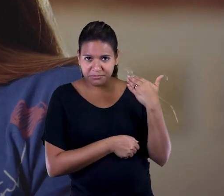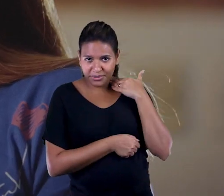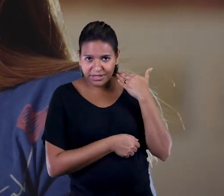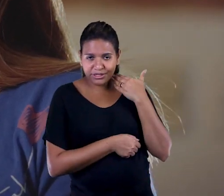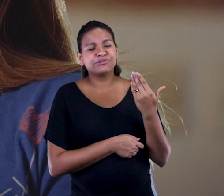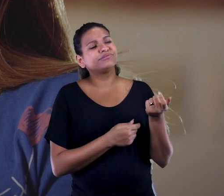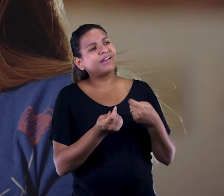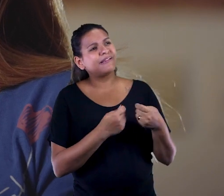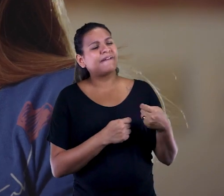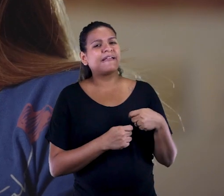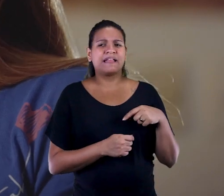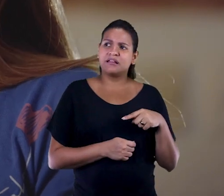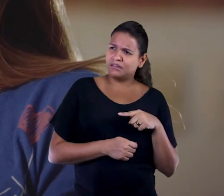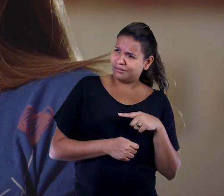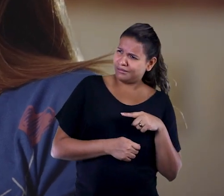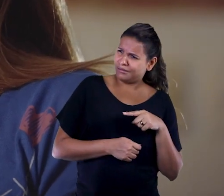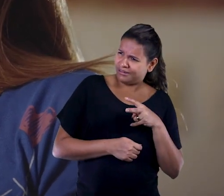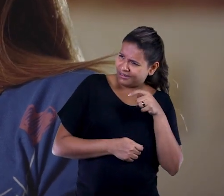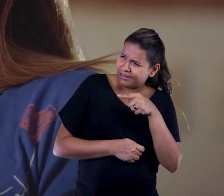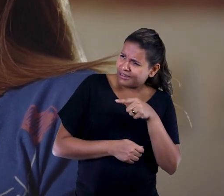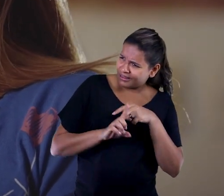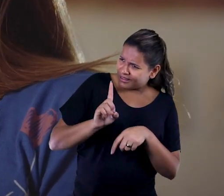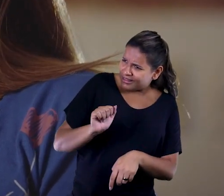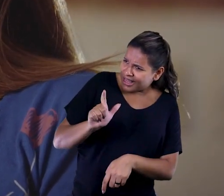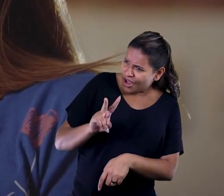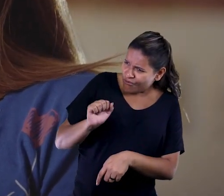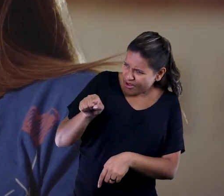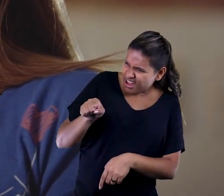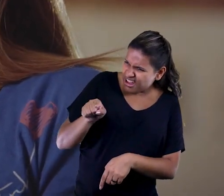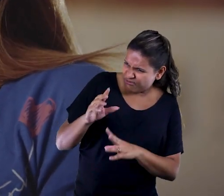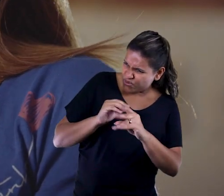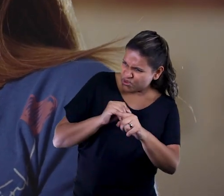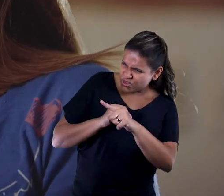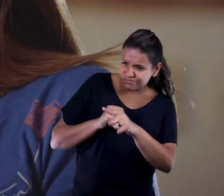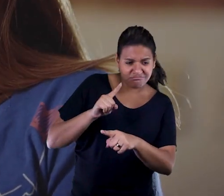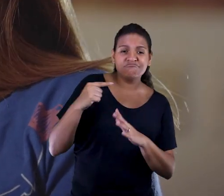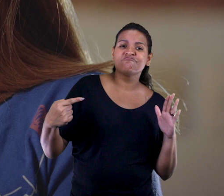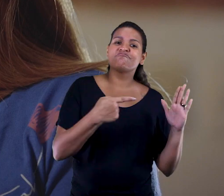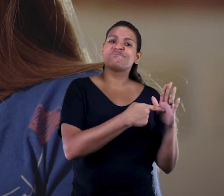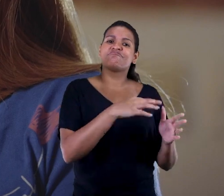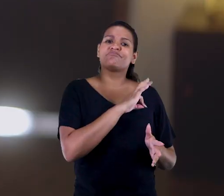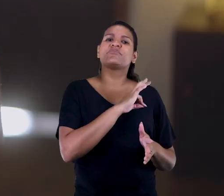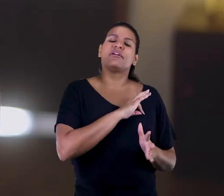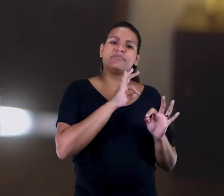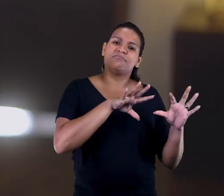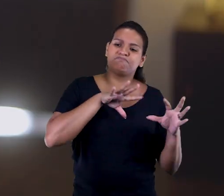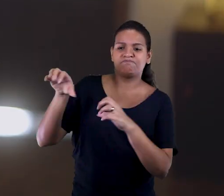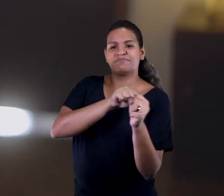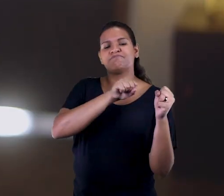gerente da agência reconheceu, depois de todos esses anos, acionou a polícia E aí ela finalmente foi presa. Para